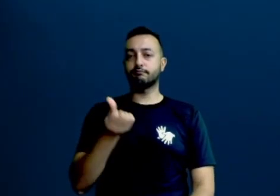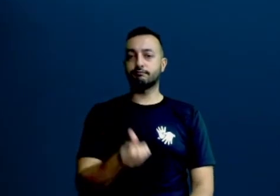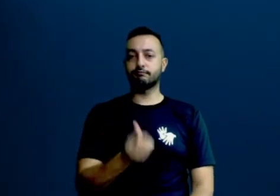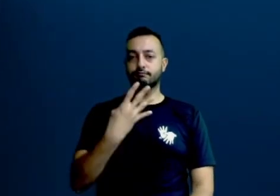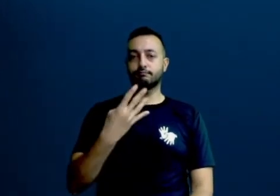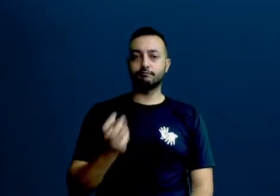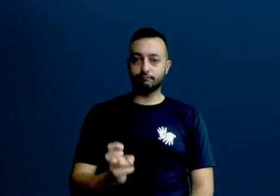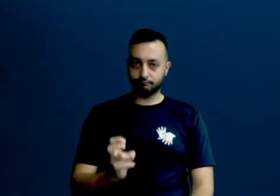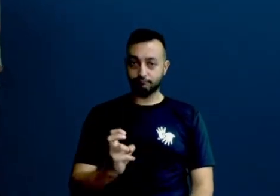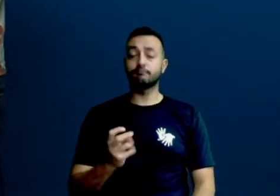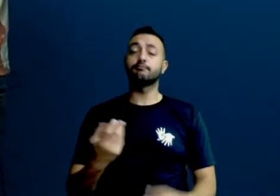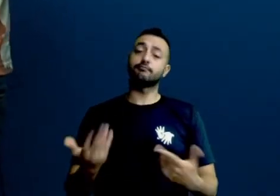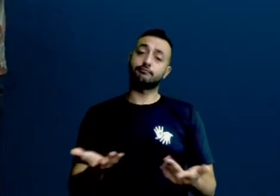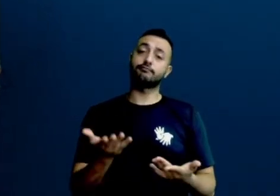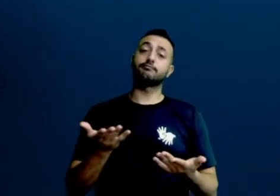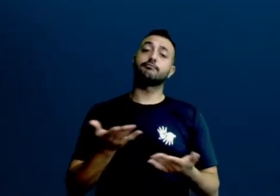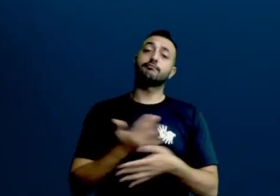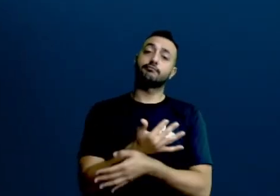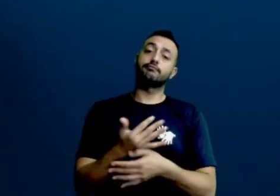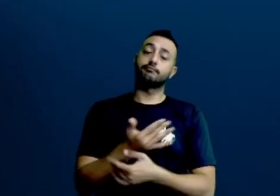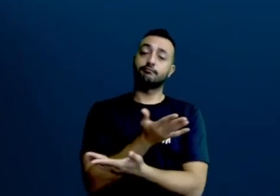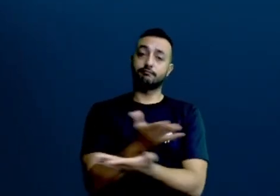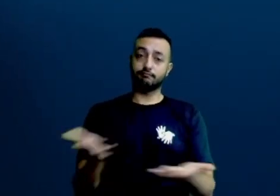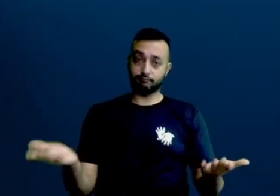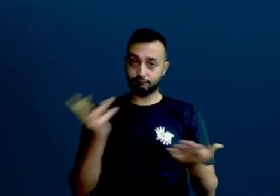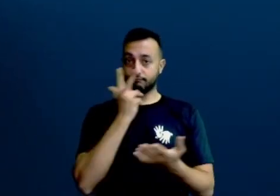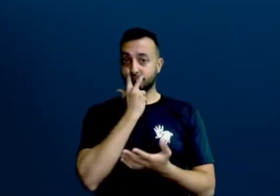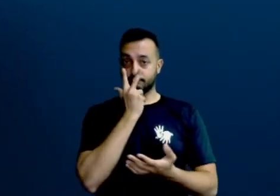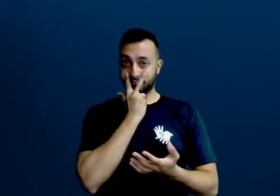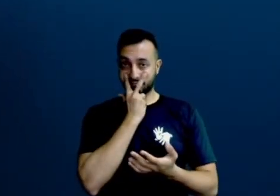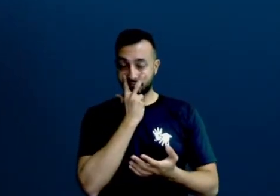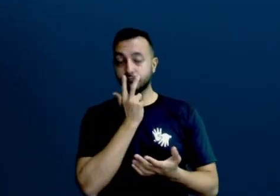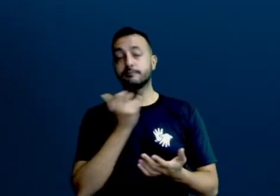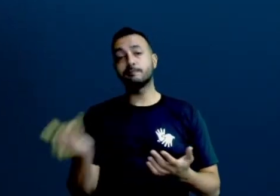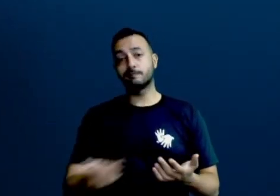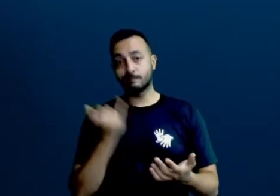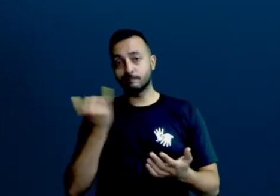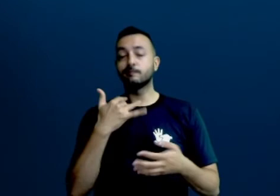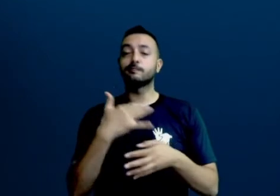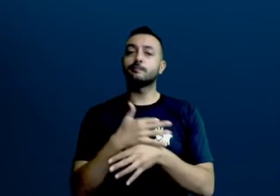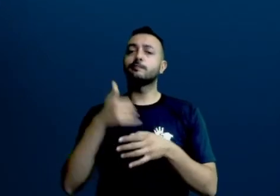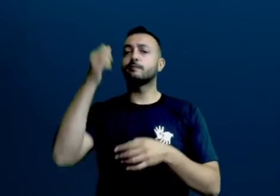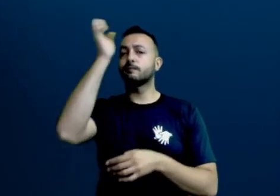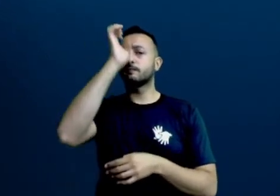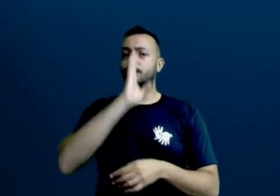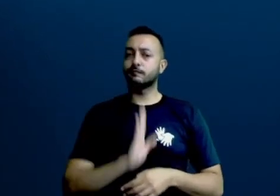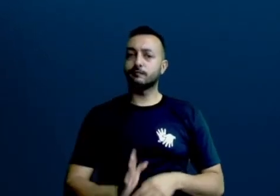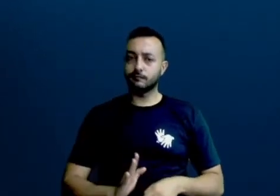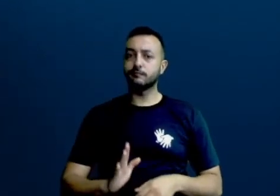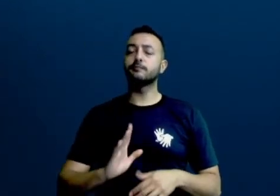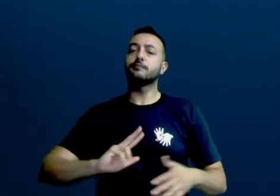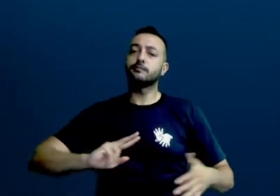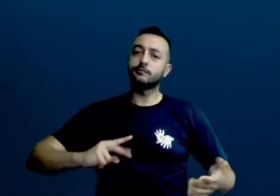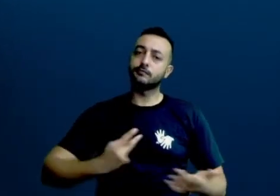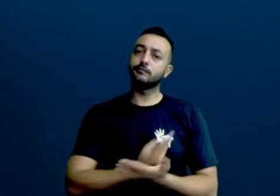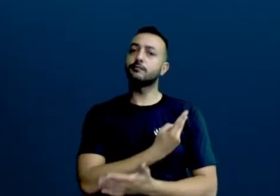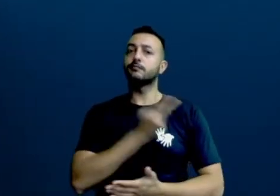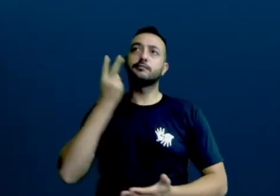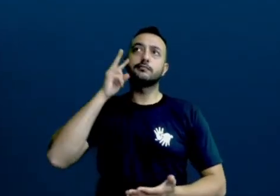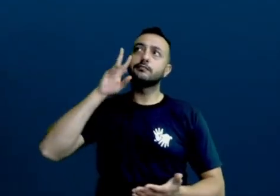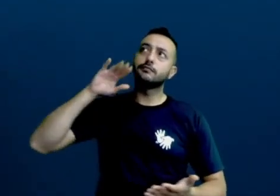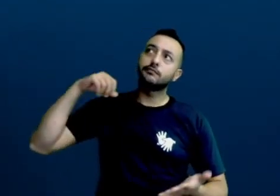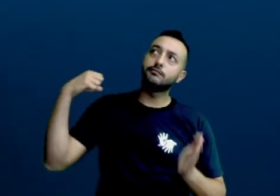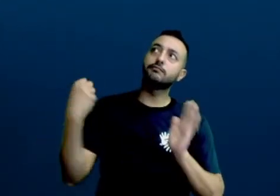e coloca a nossa cidade né é como uma importante cidade brasileira em que ocorreu um evento